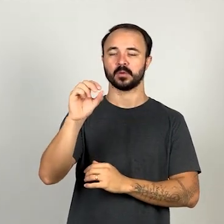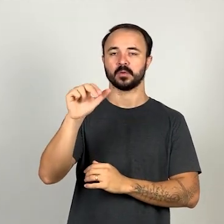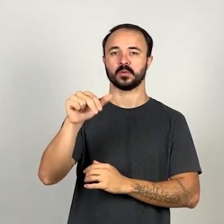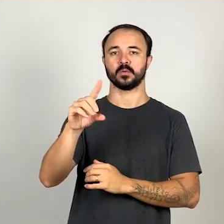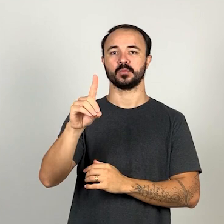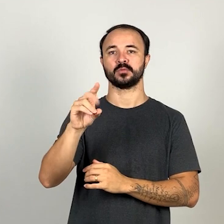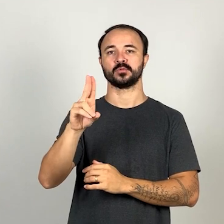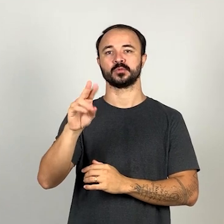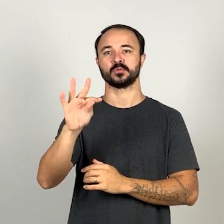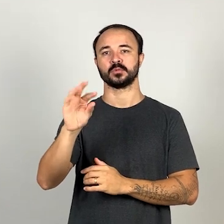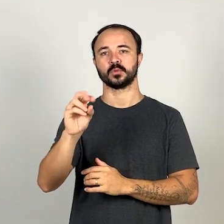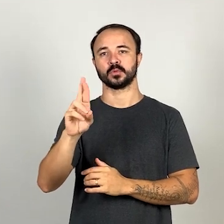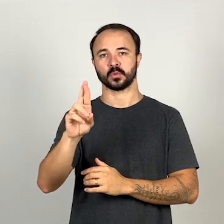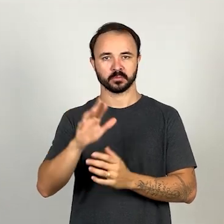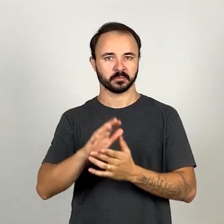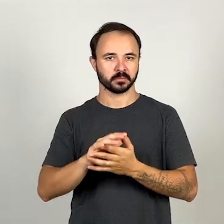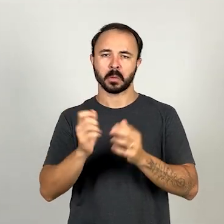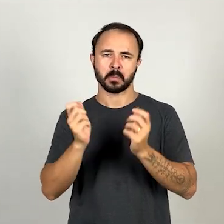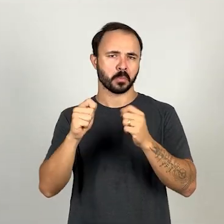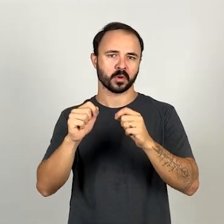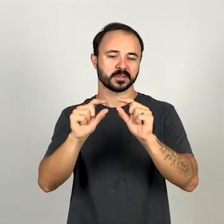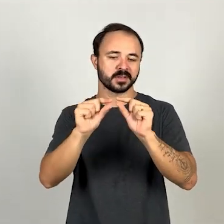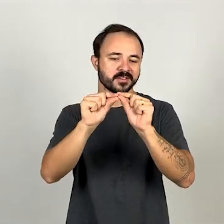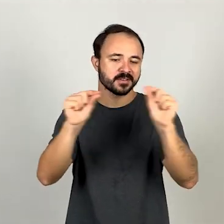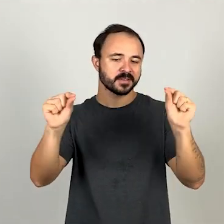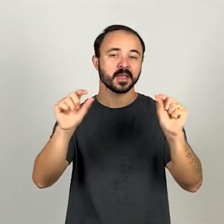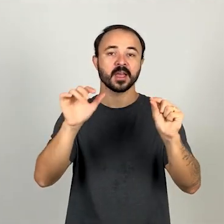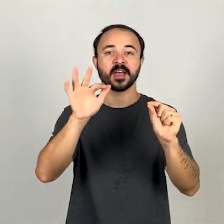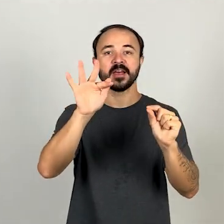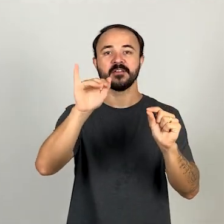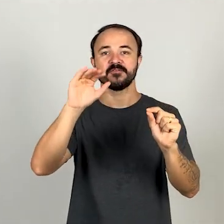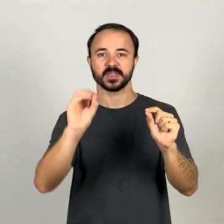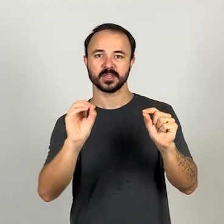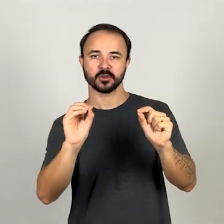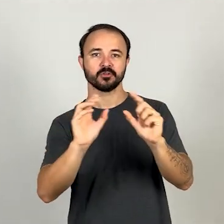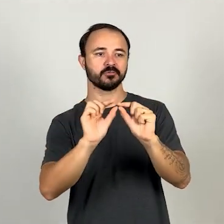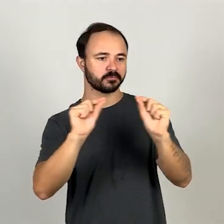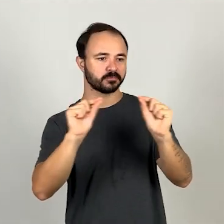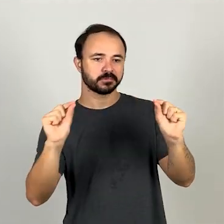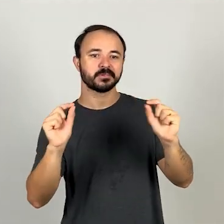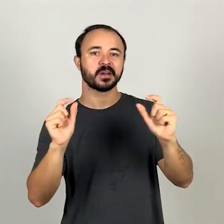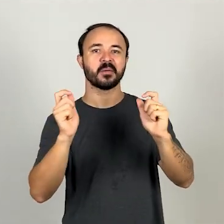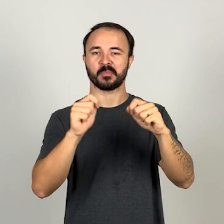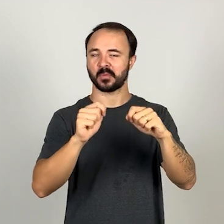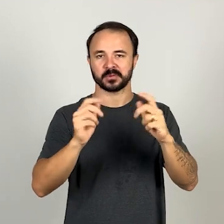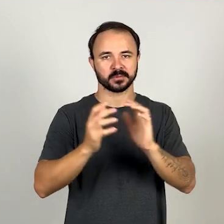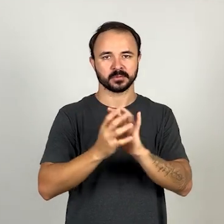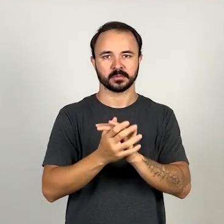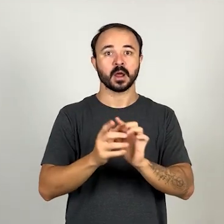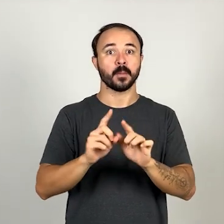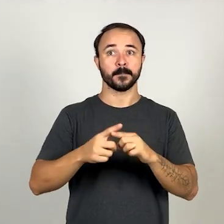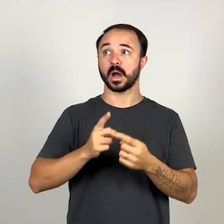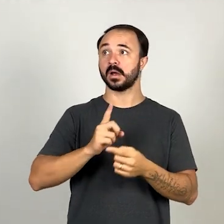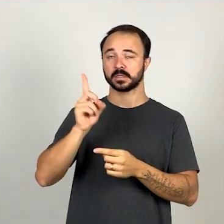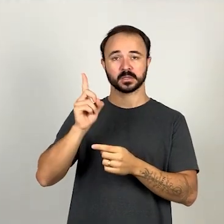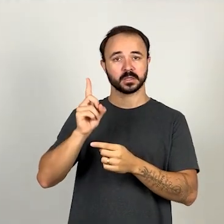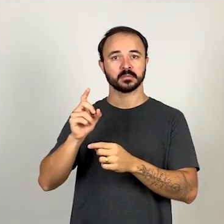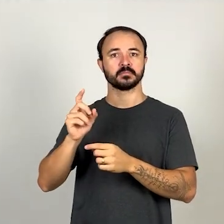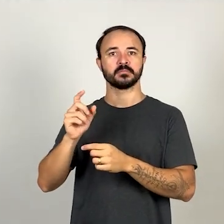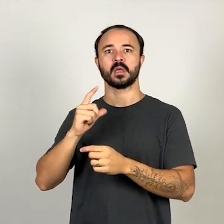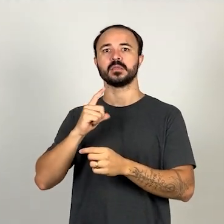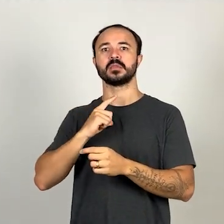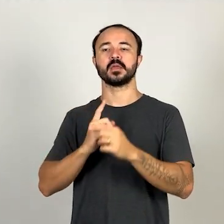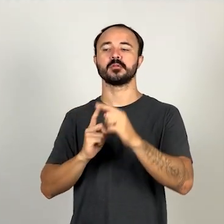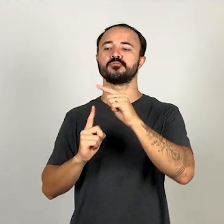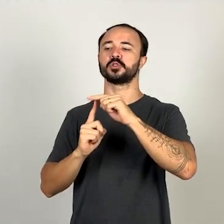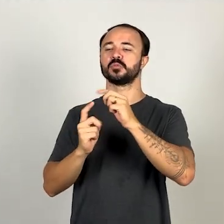ser no formato de fios, mas no nosso kit educacional nós temos esse formato de condutor que vai